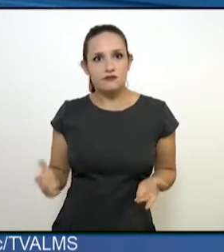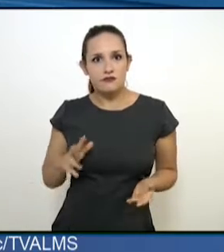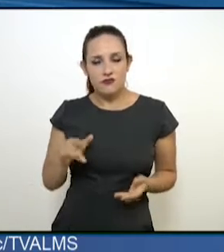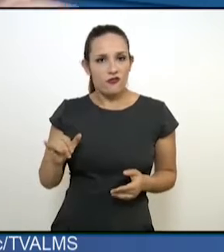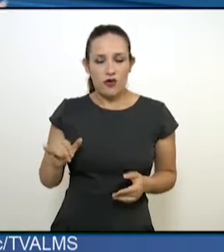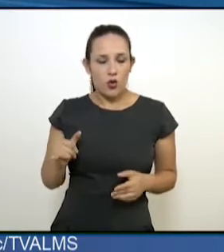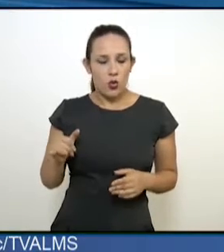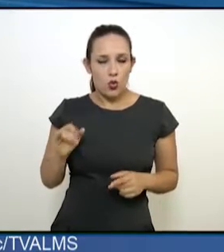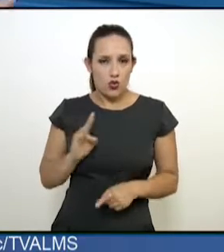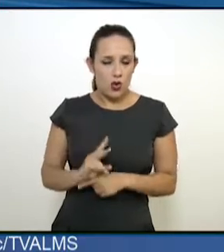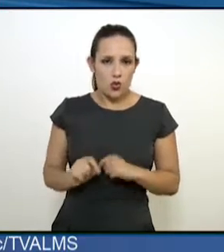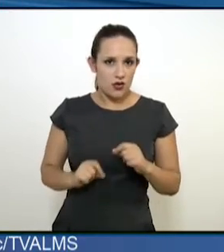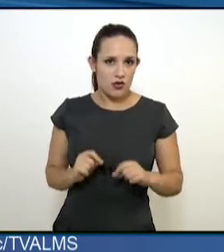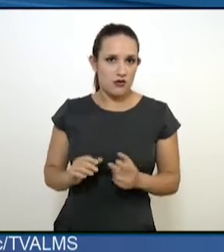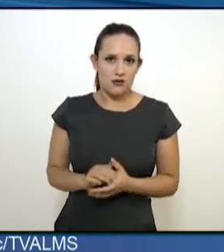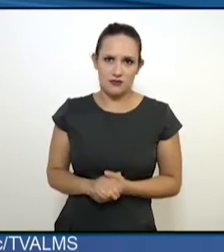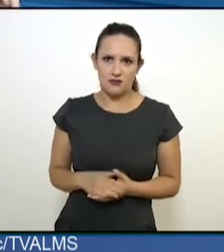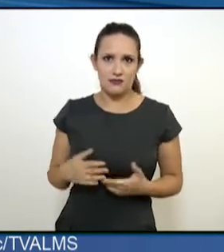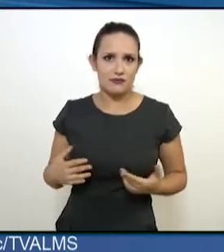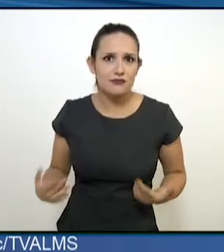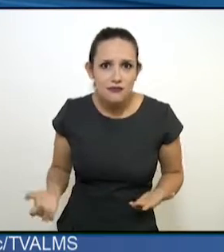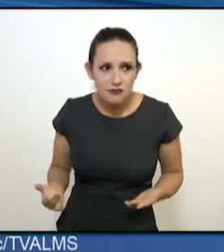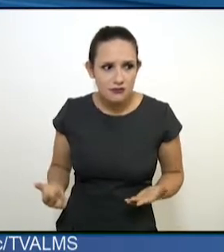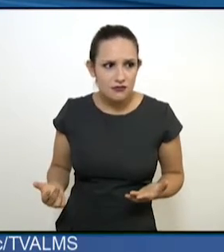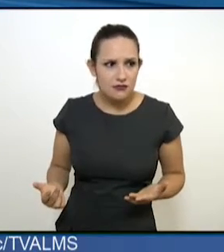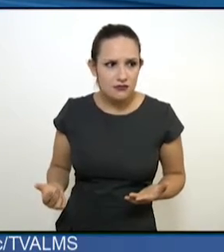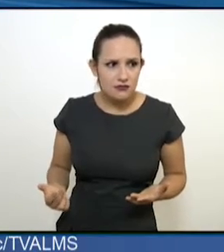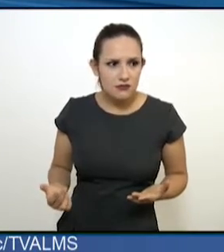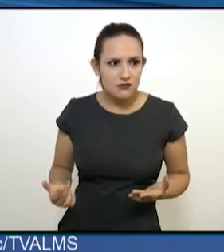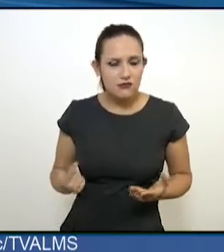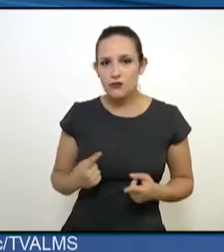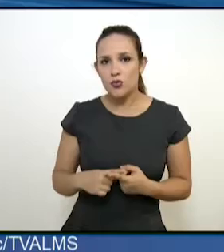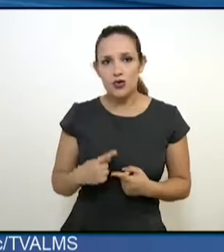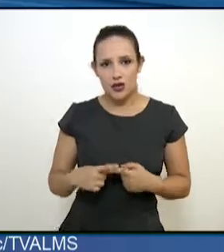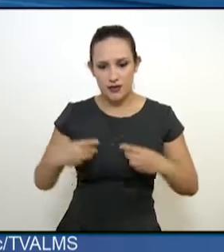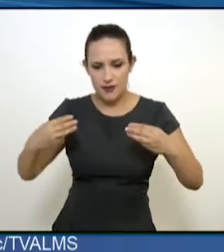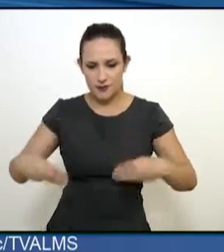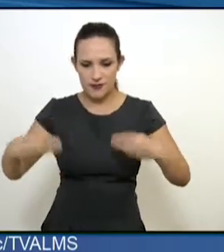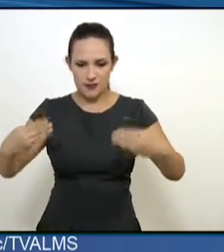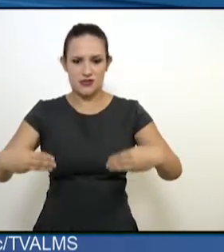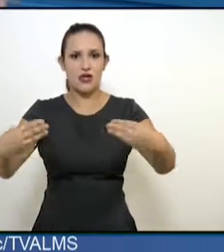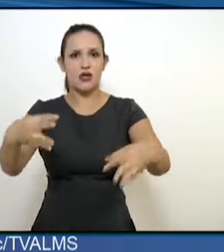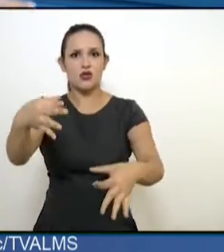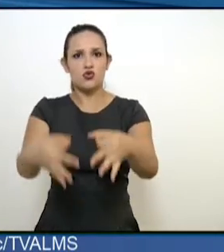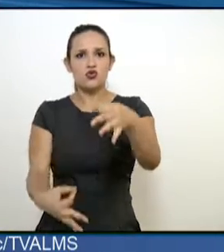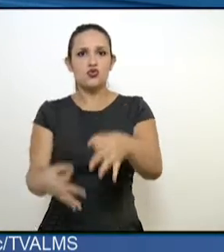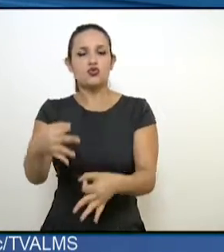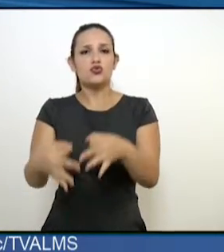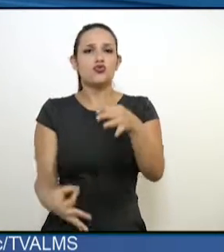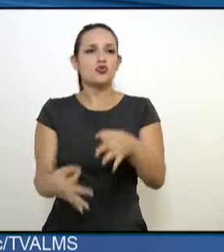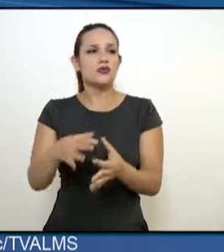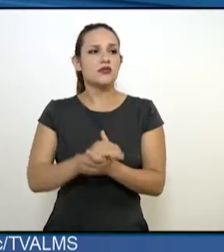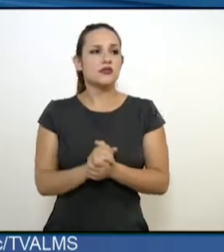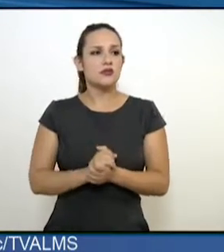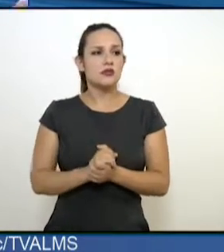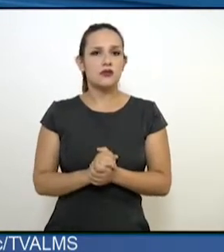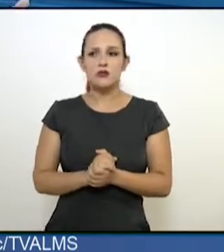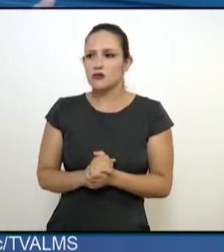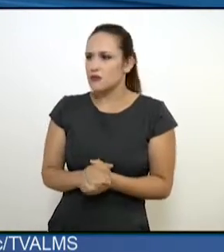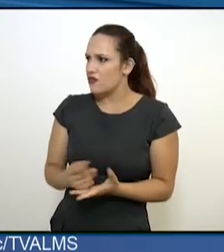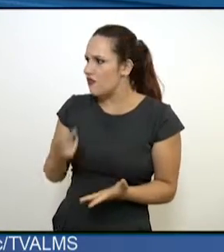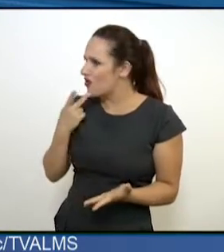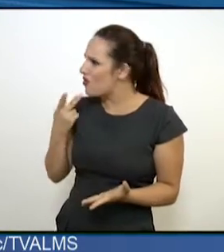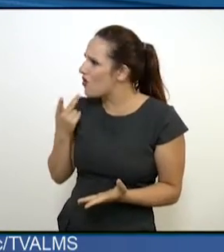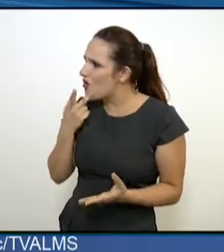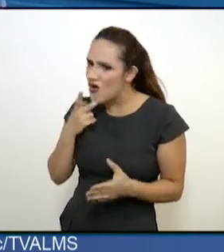imigrantes, cuidar de coisas que a gente não sabe, que ele esvaziou o Ministério da Justiça, que o ministro está lá de boca aberta sem saber o